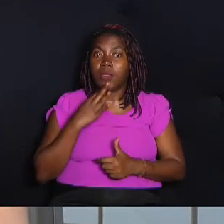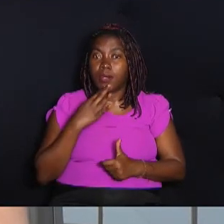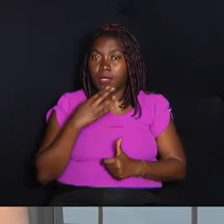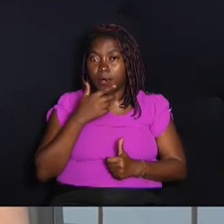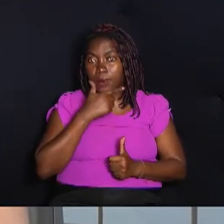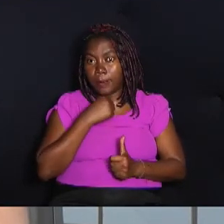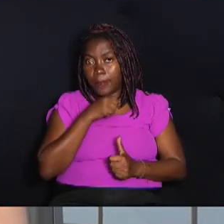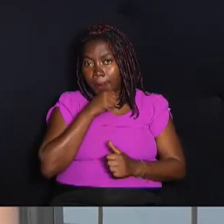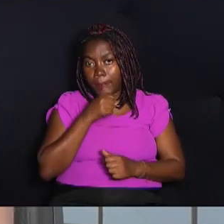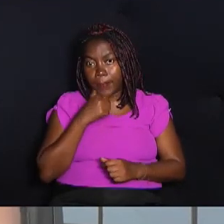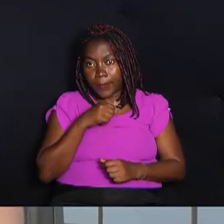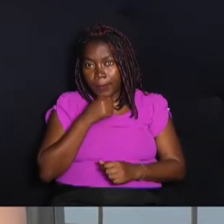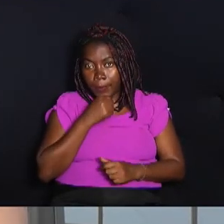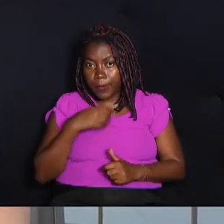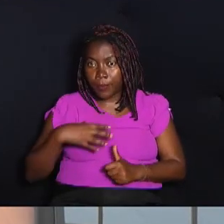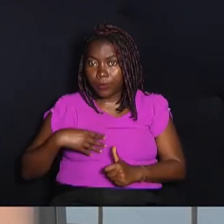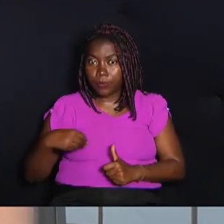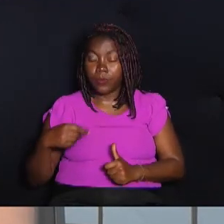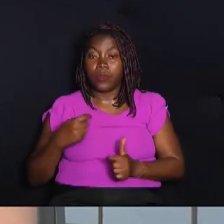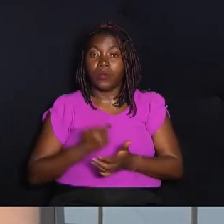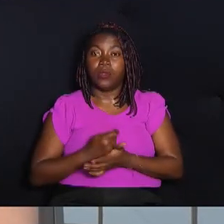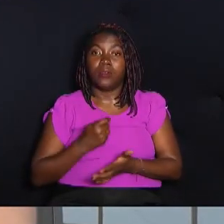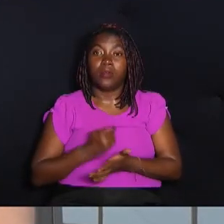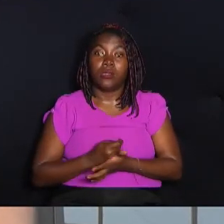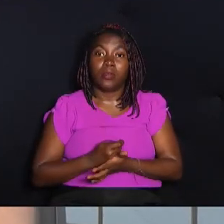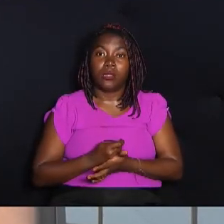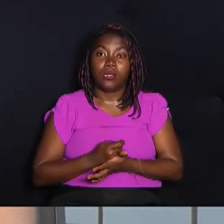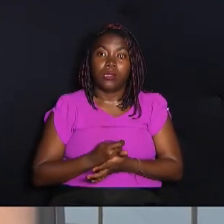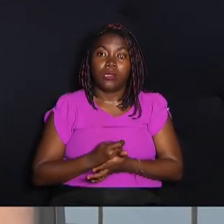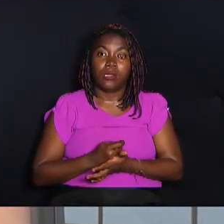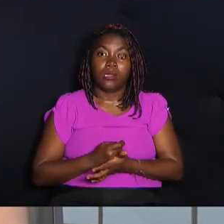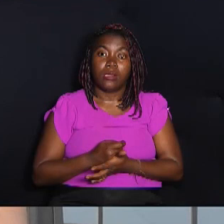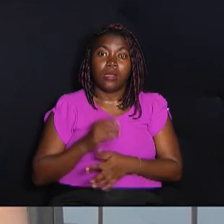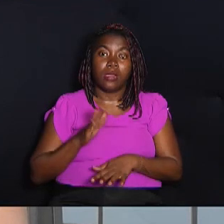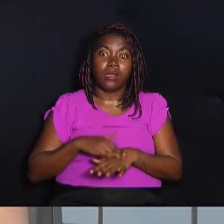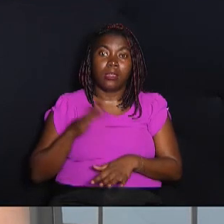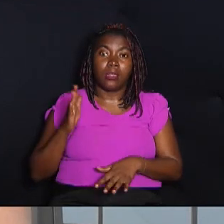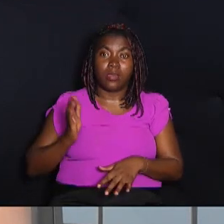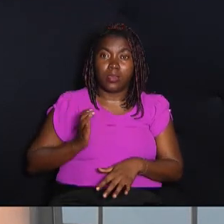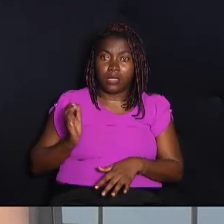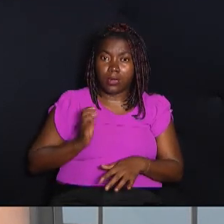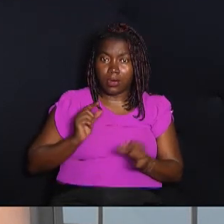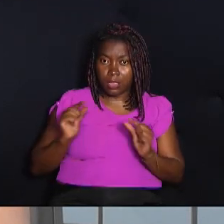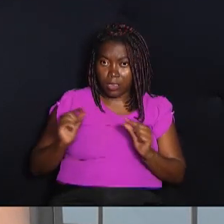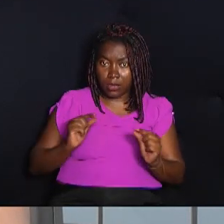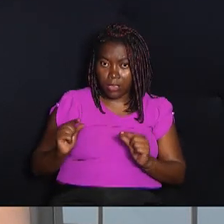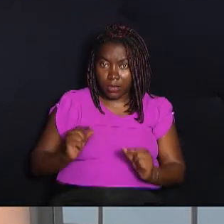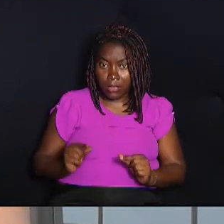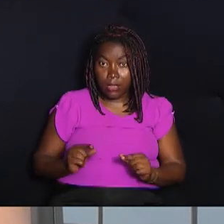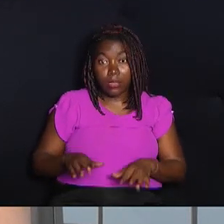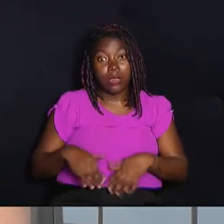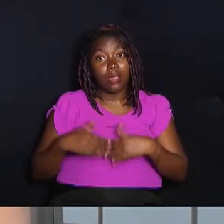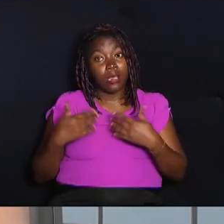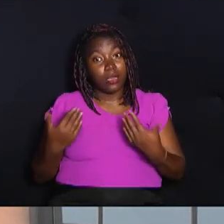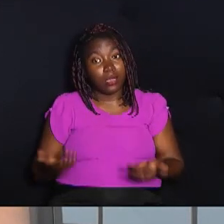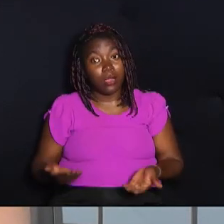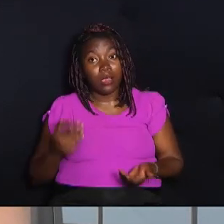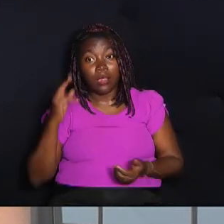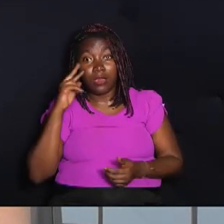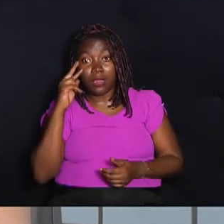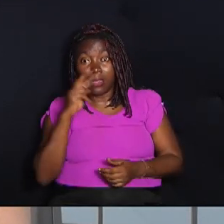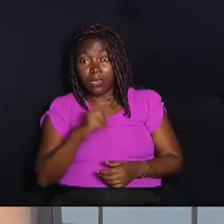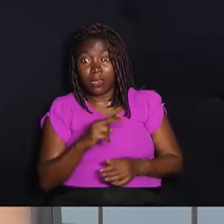filho, deveria, pelo menos, com uma maior riqueza de detalhes. Então, vendo que a